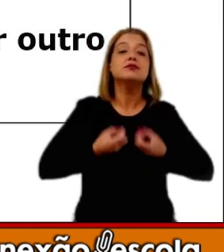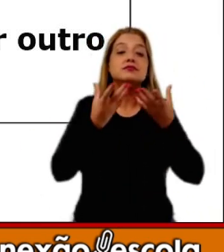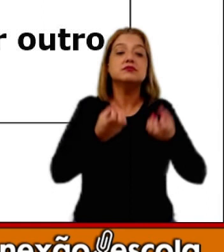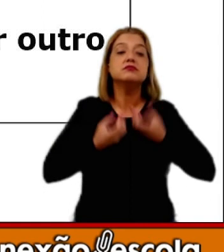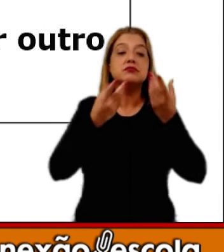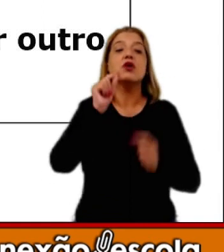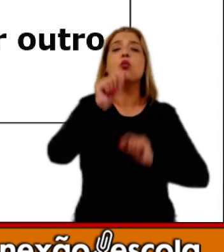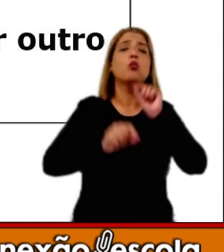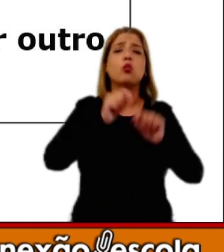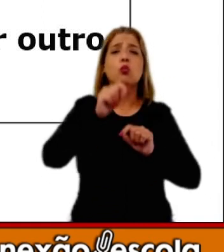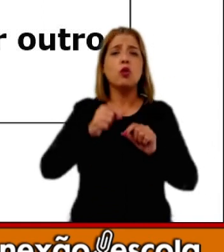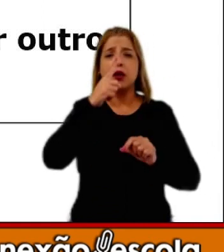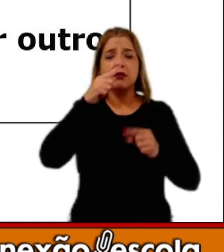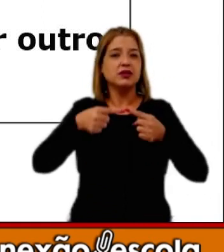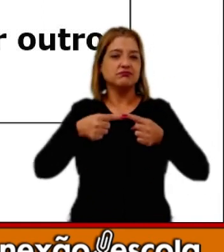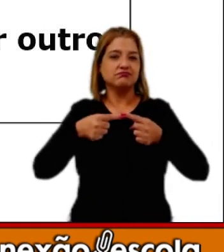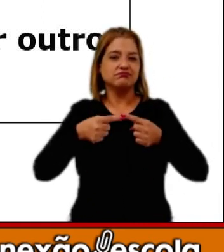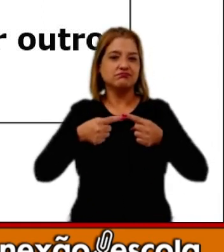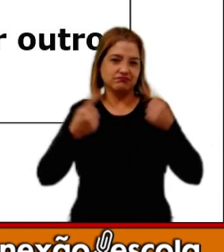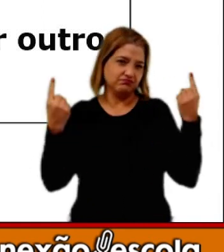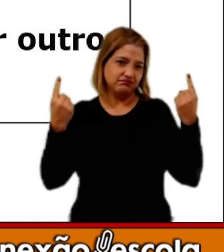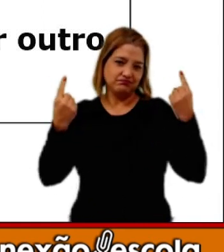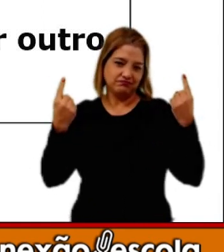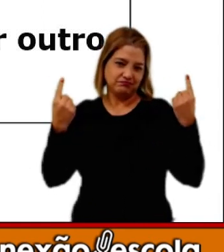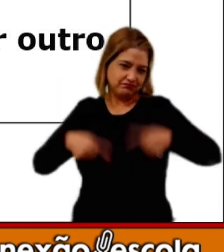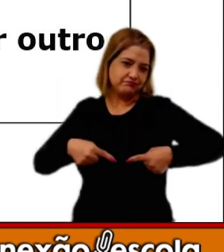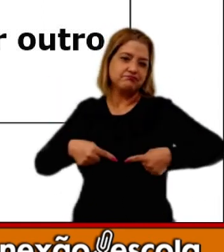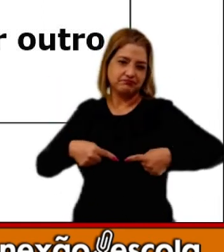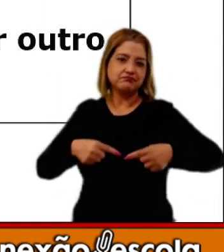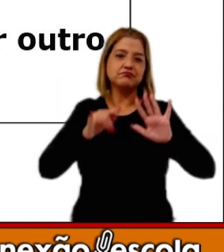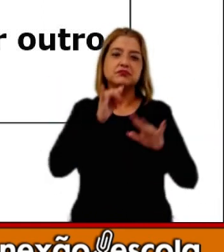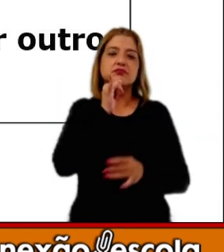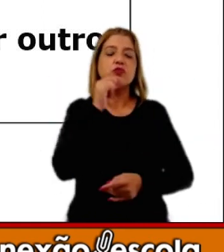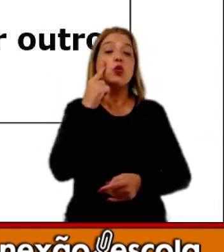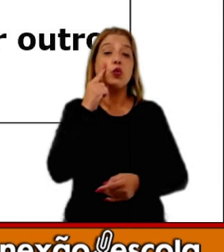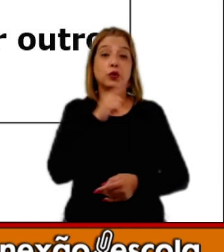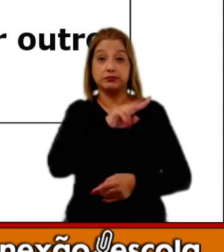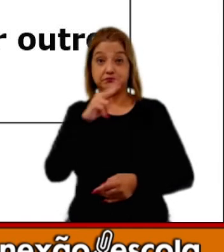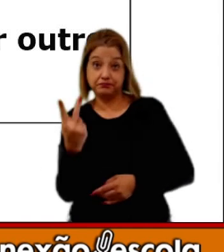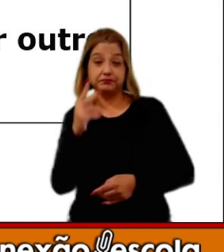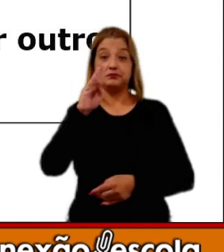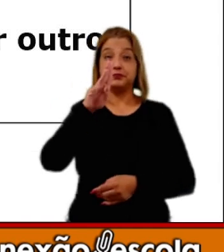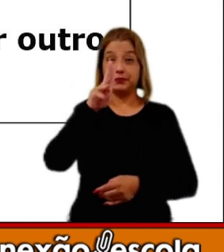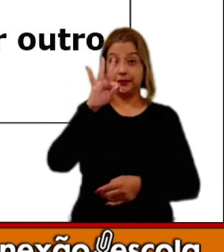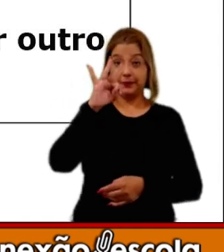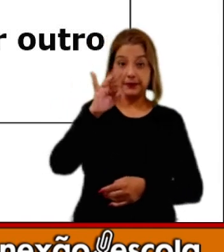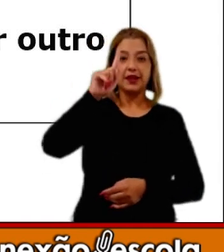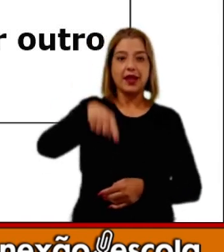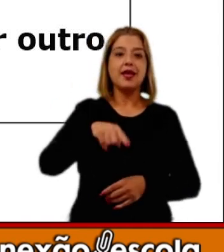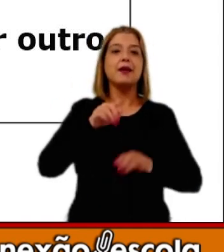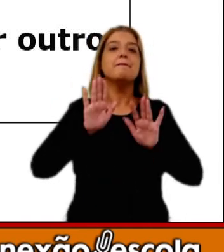oposição quais são alguns desses conectivos que expressam oposição nós temos la bam é